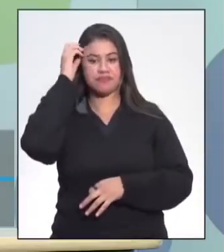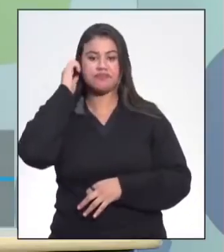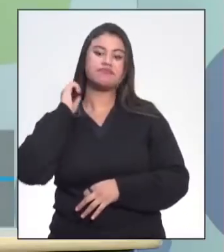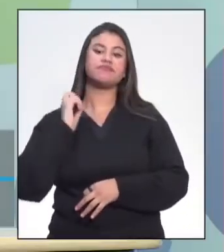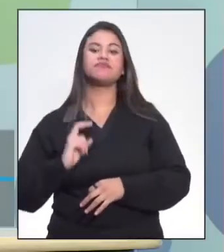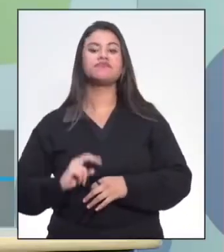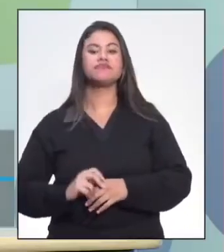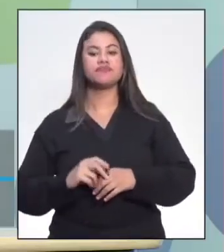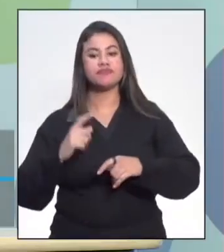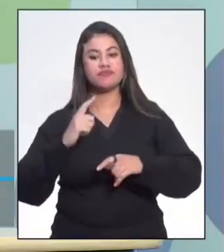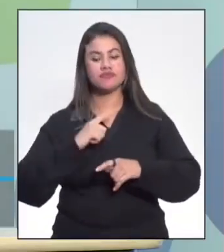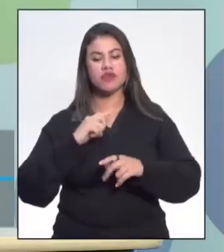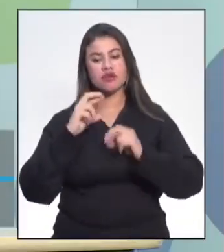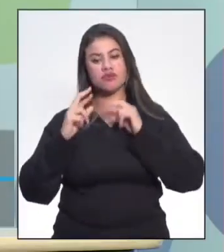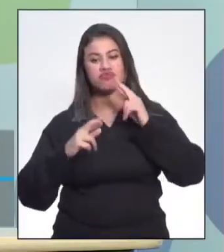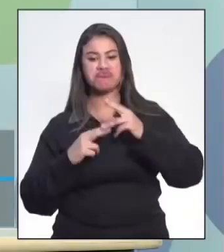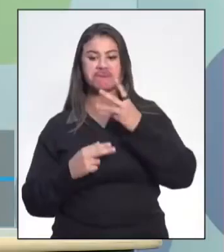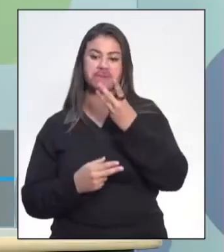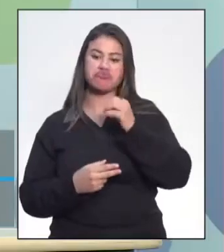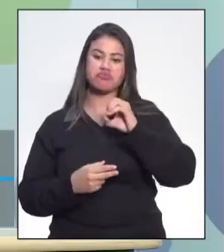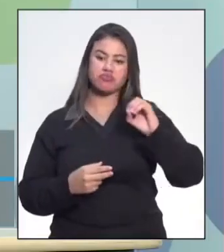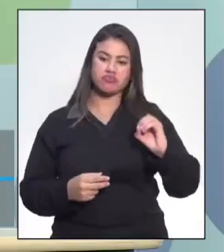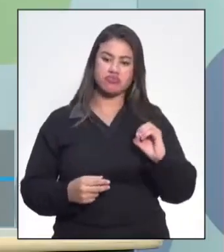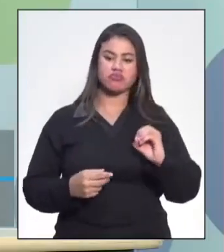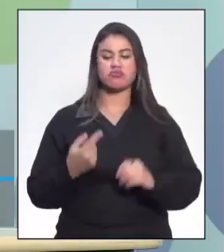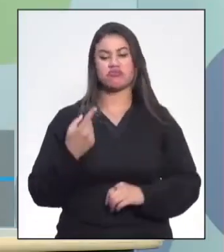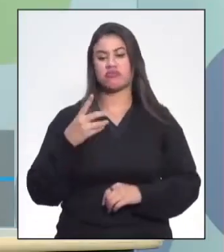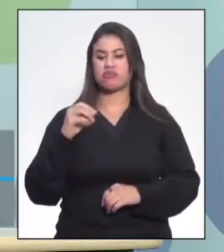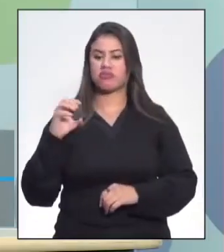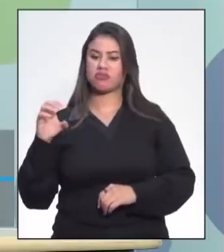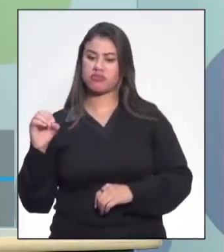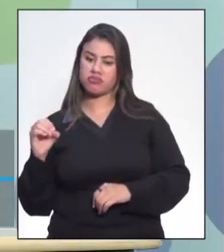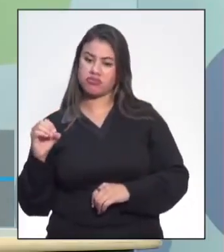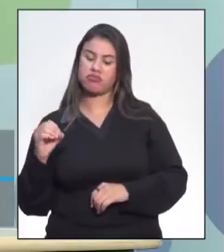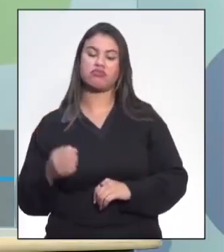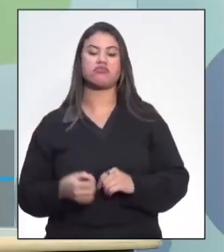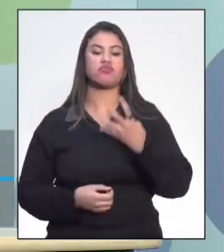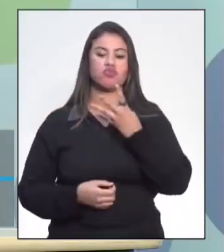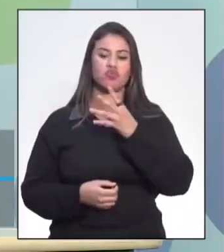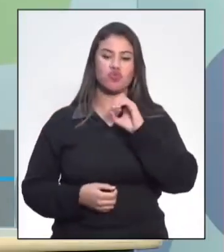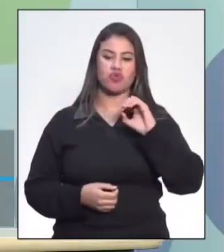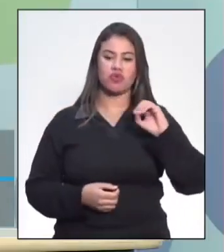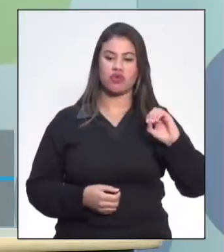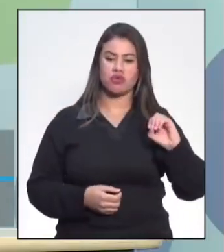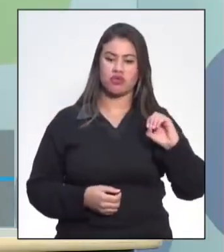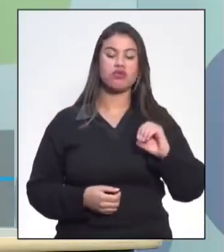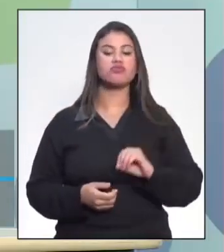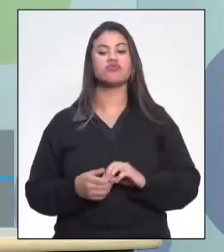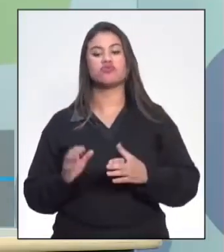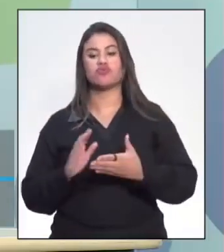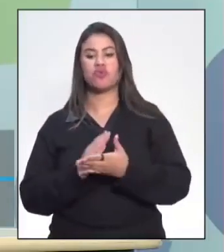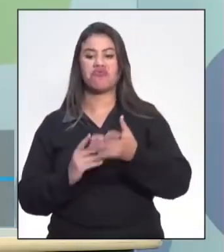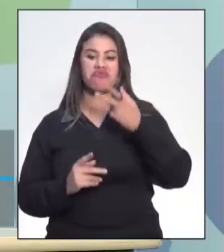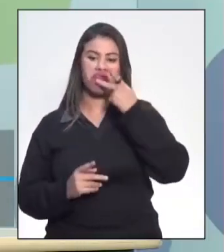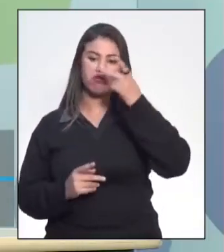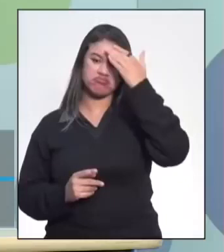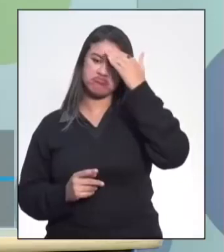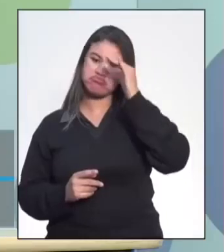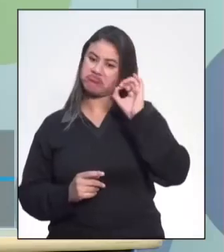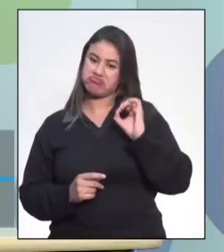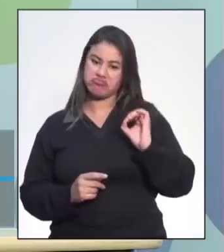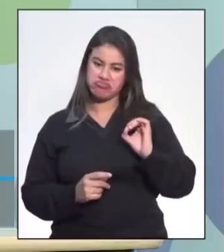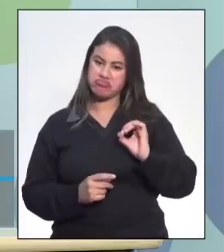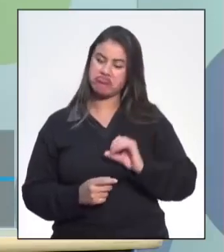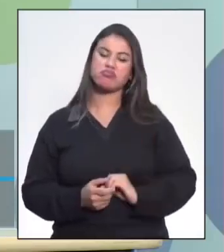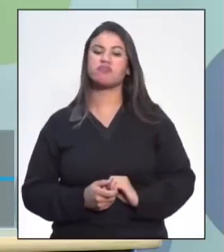algumas respostas 300, outras respostas 100, outras respostas 400, outros dizem que não entenderam,